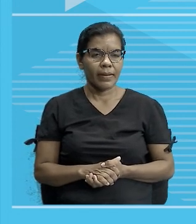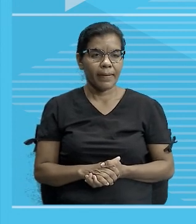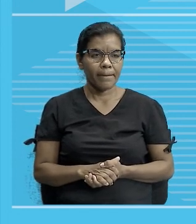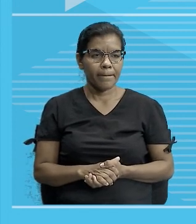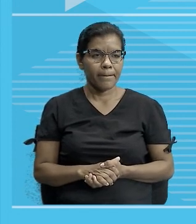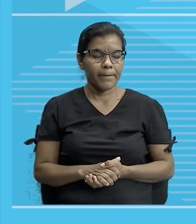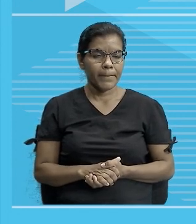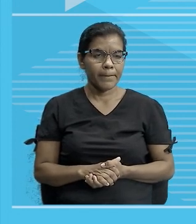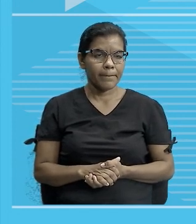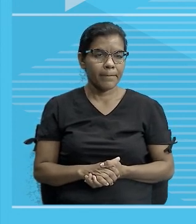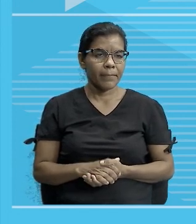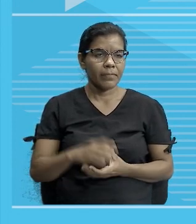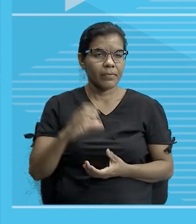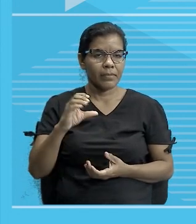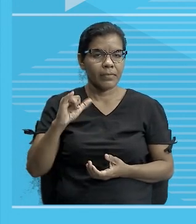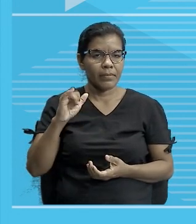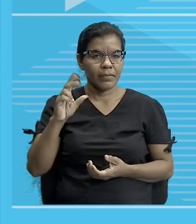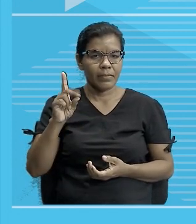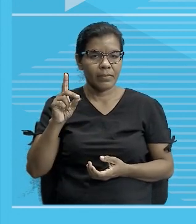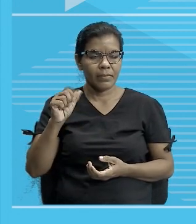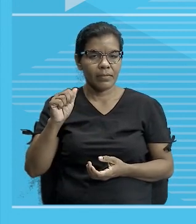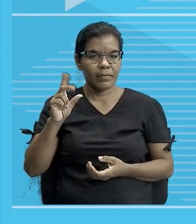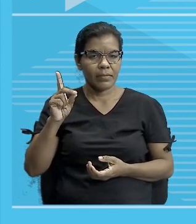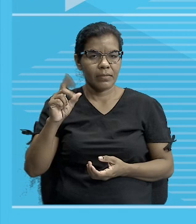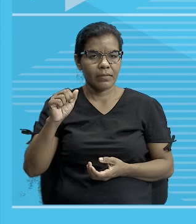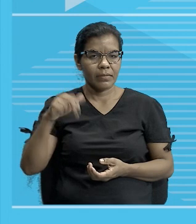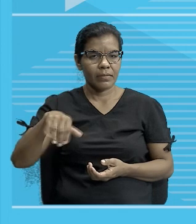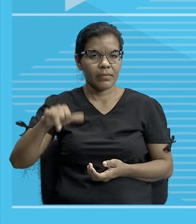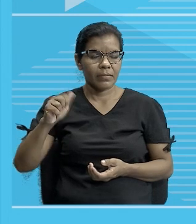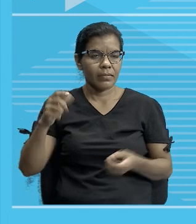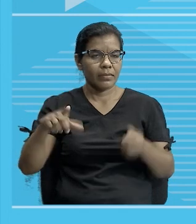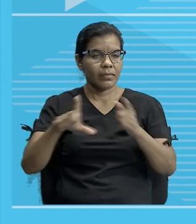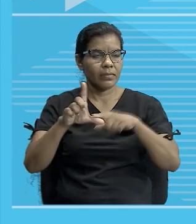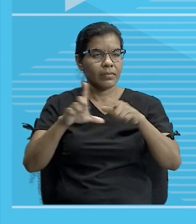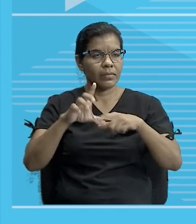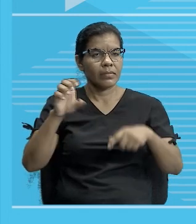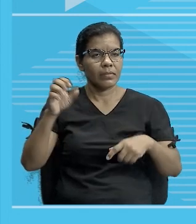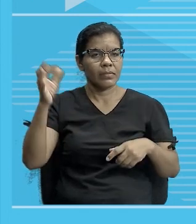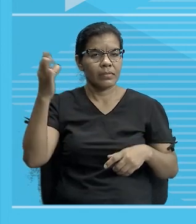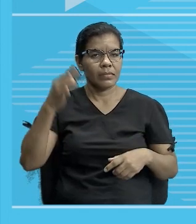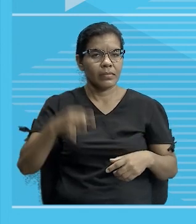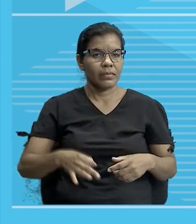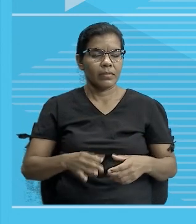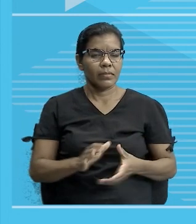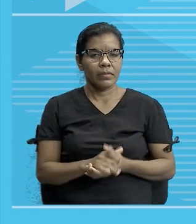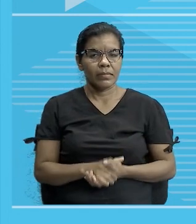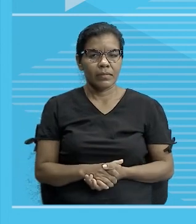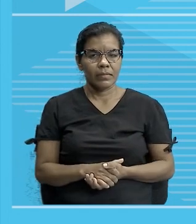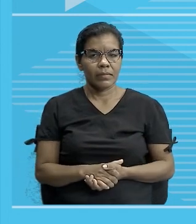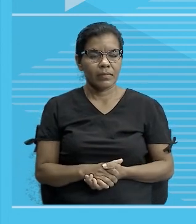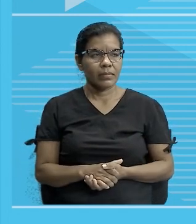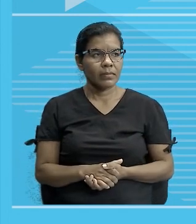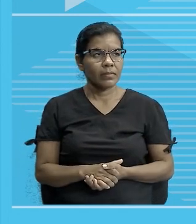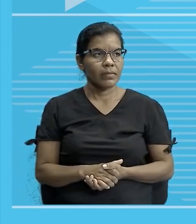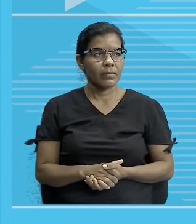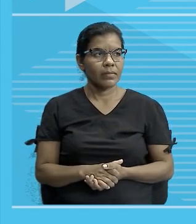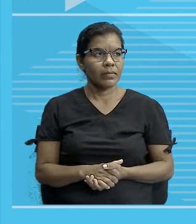Está implantando aí a chamada cidadania. Questão muito boa aí na questão de número 1.